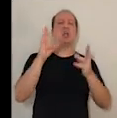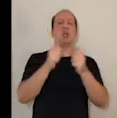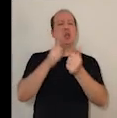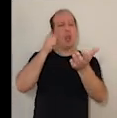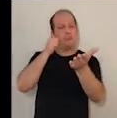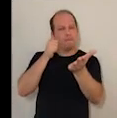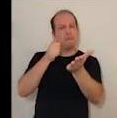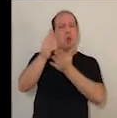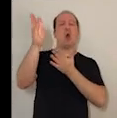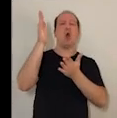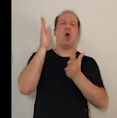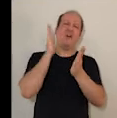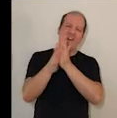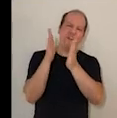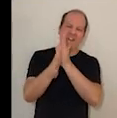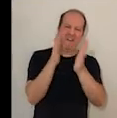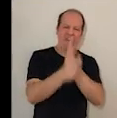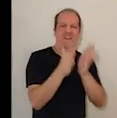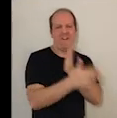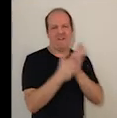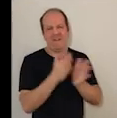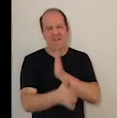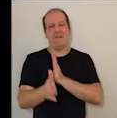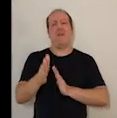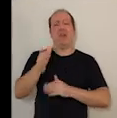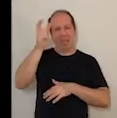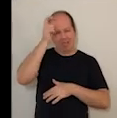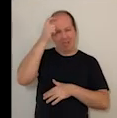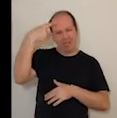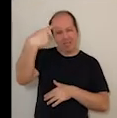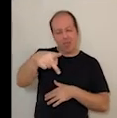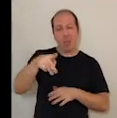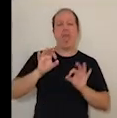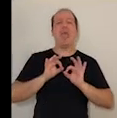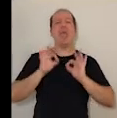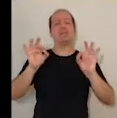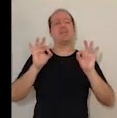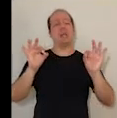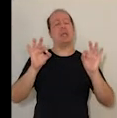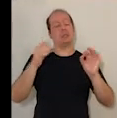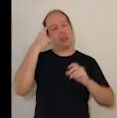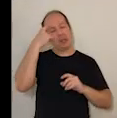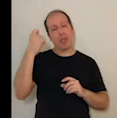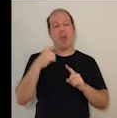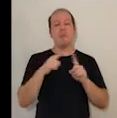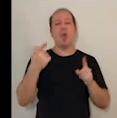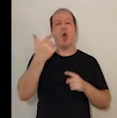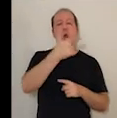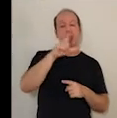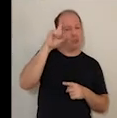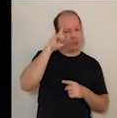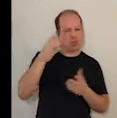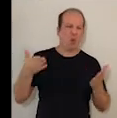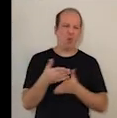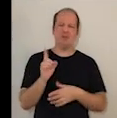correram em toda a vida que os diabos lhes deu. Excelente, pilhéria, mas para um outro dia, não para hoje, senhor. Não,